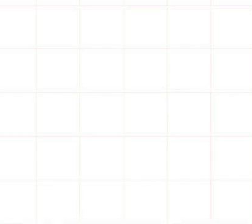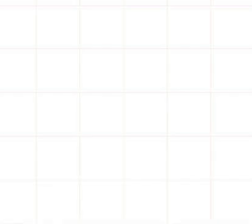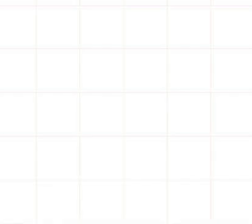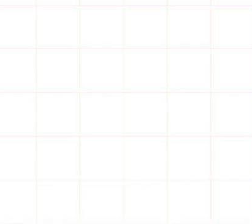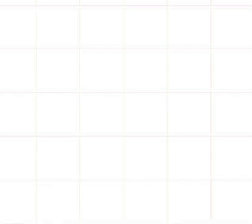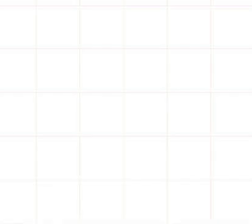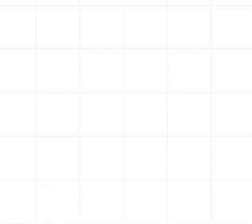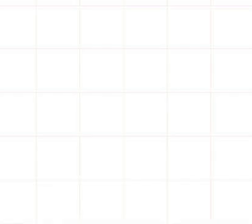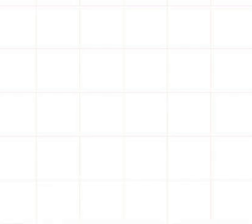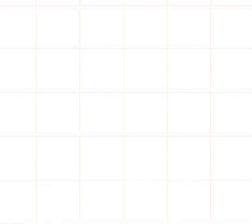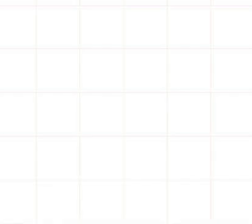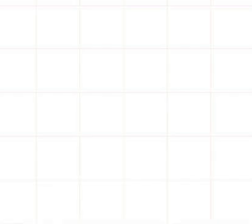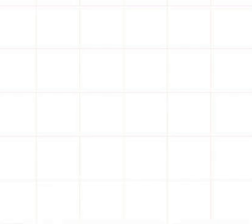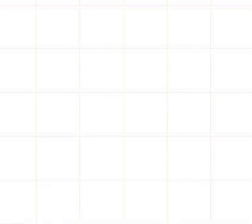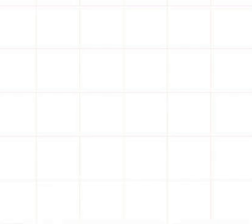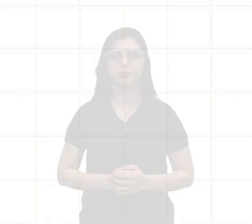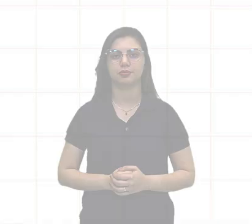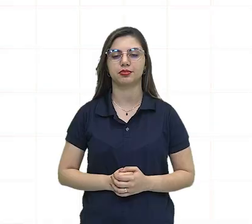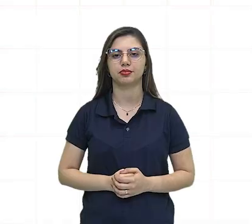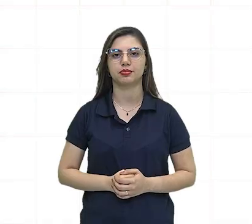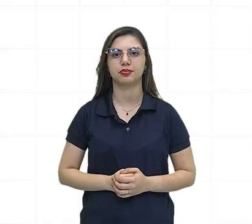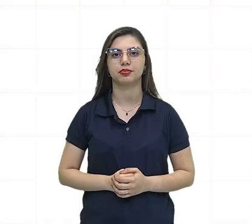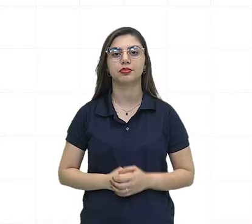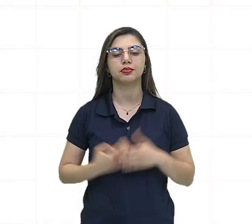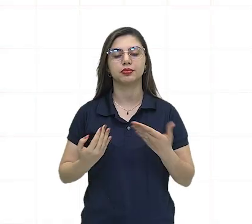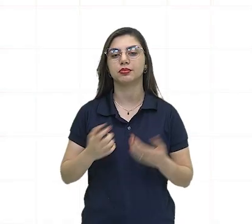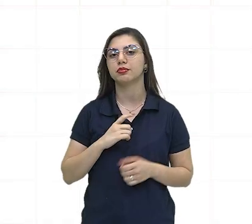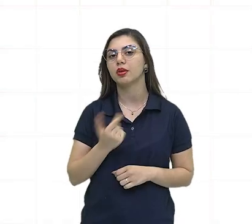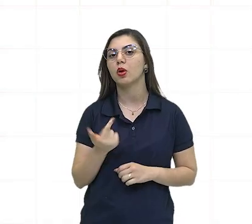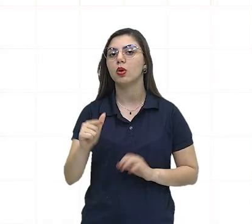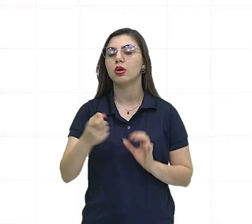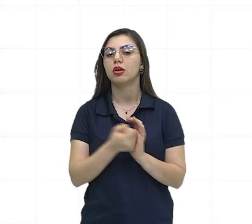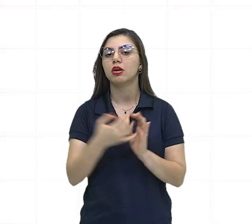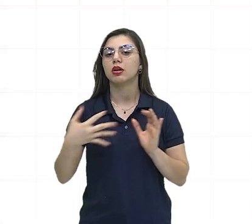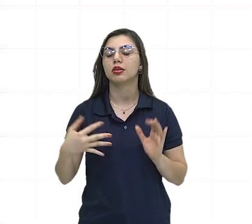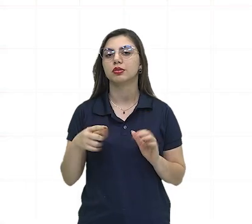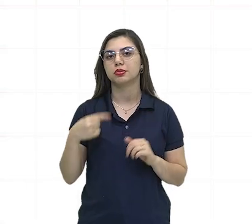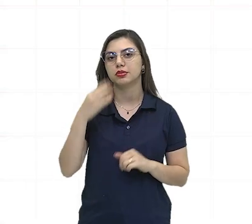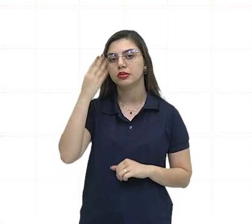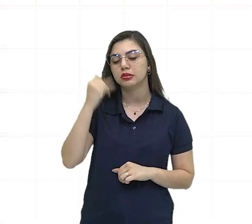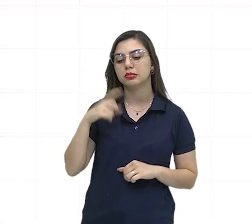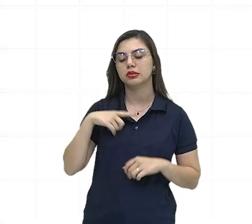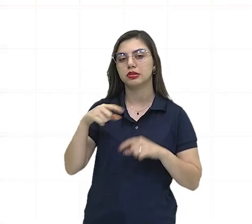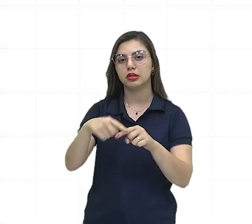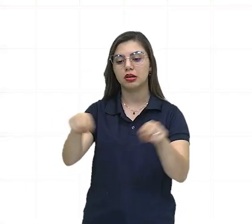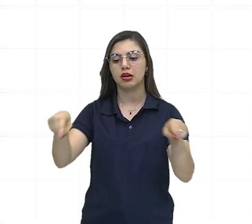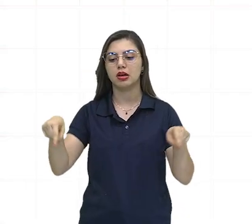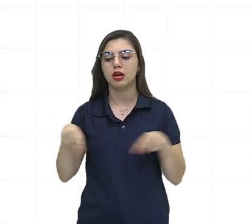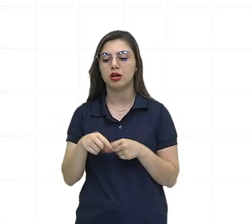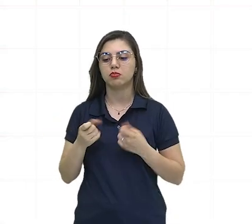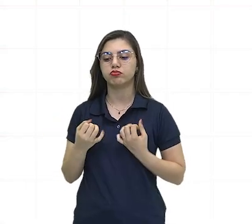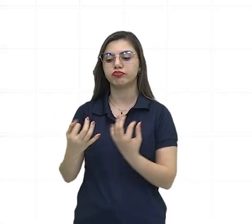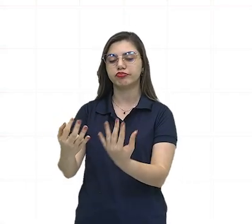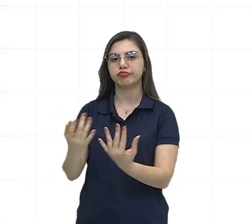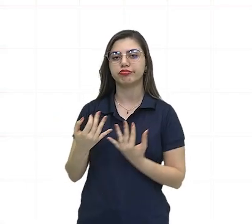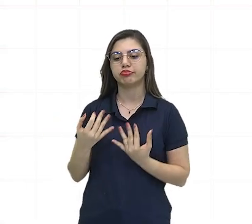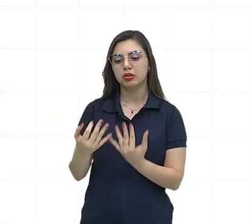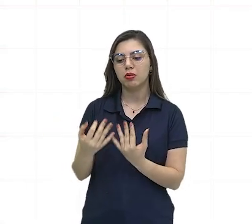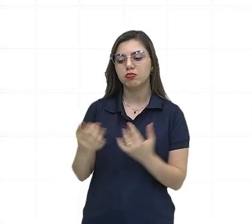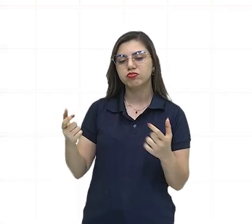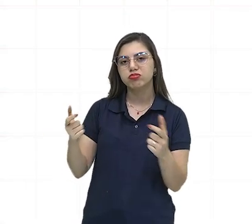respeito por ter uma produtividade menor por área cultivada, a